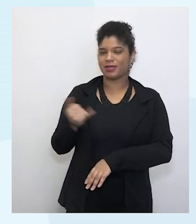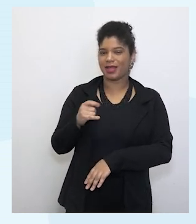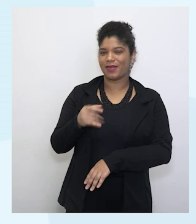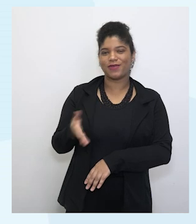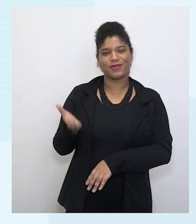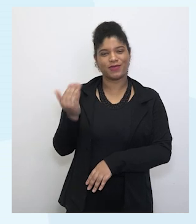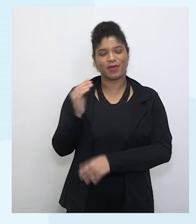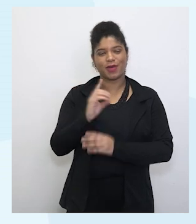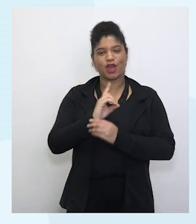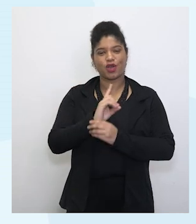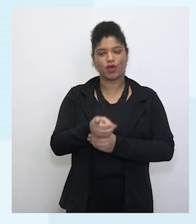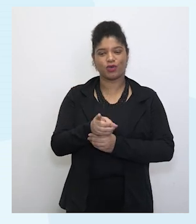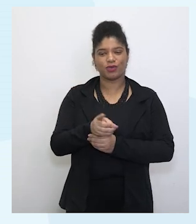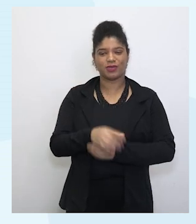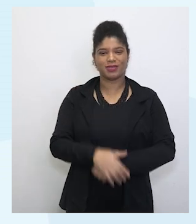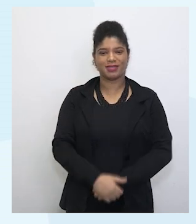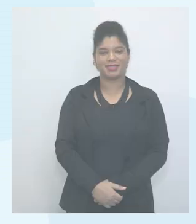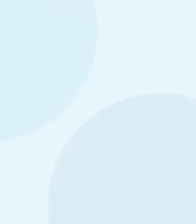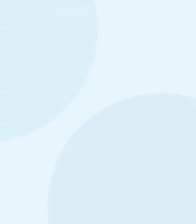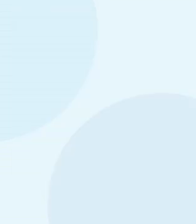Go there!